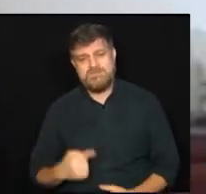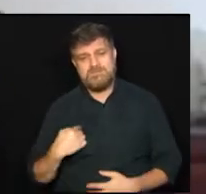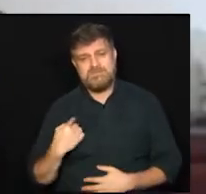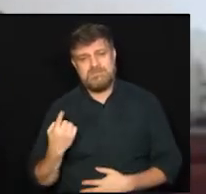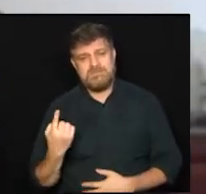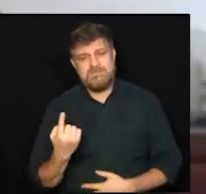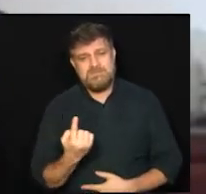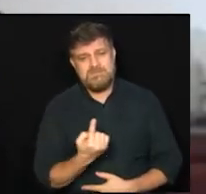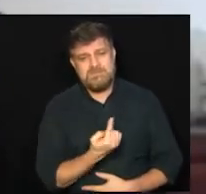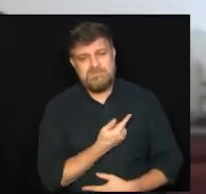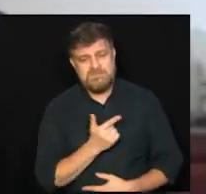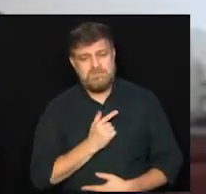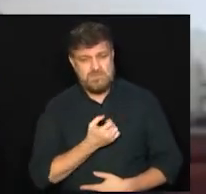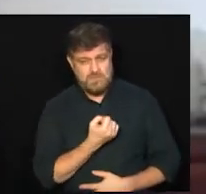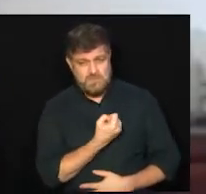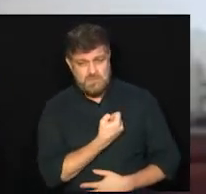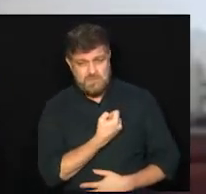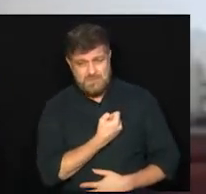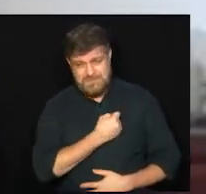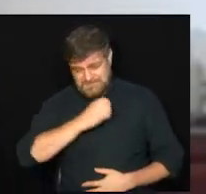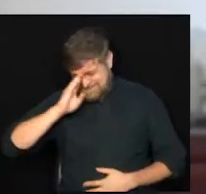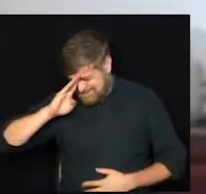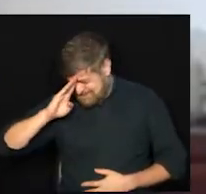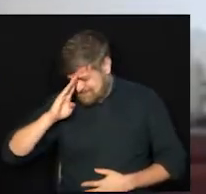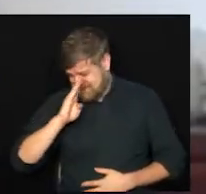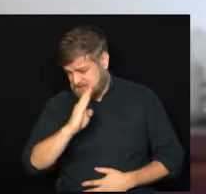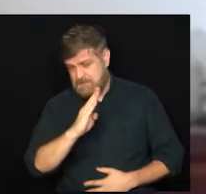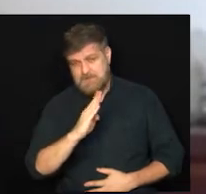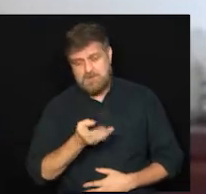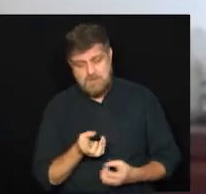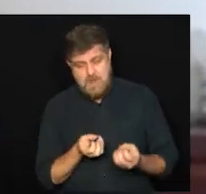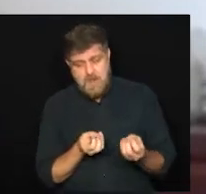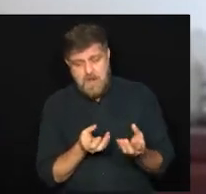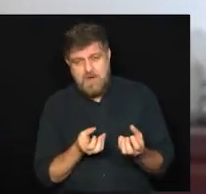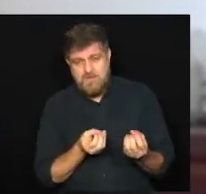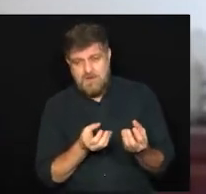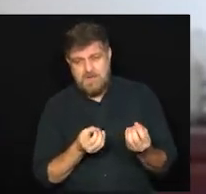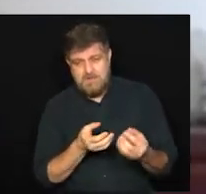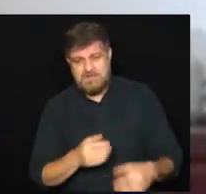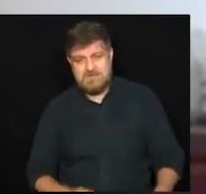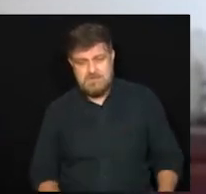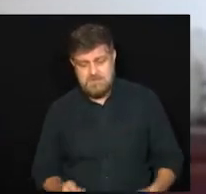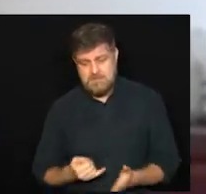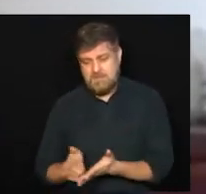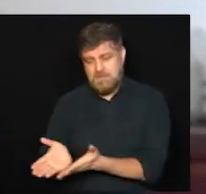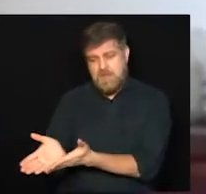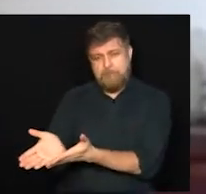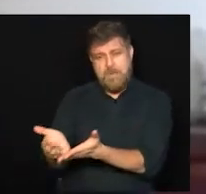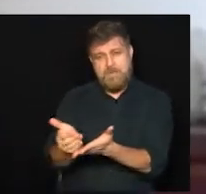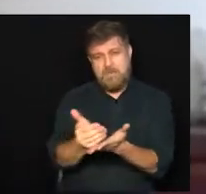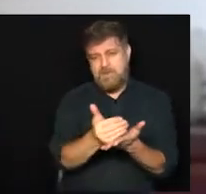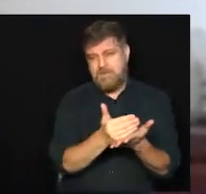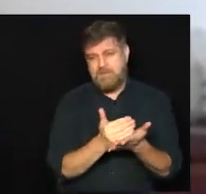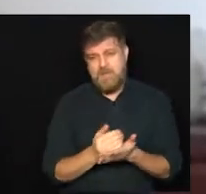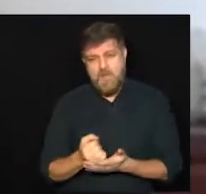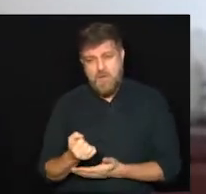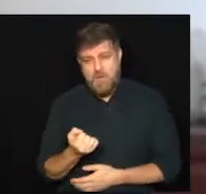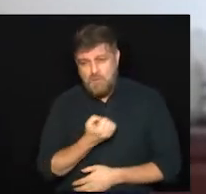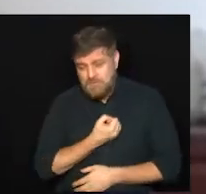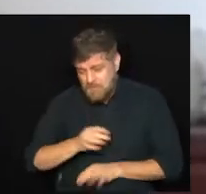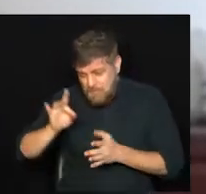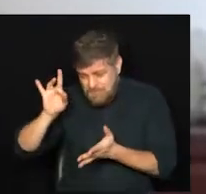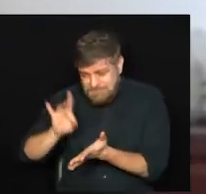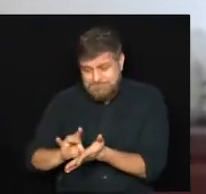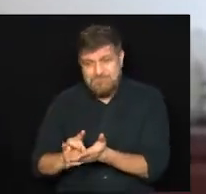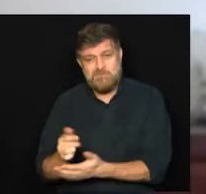O dado direto sobre o impacto em recolhimento, nós não temos para